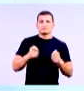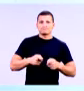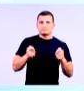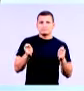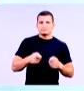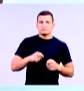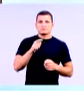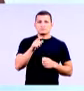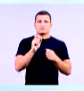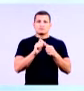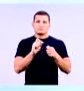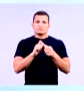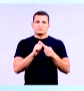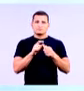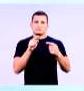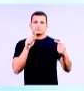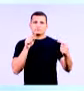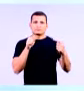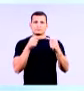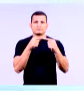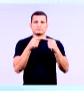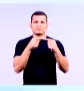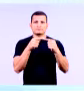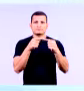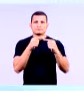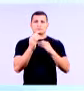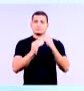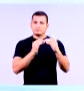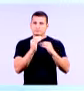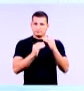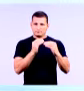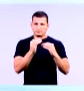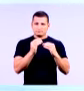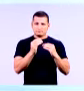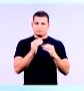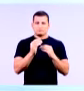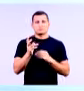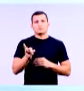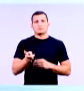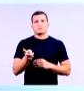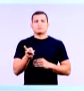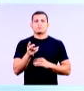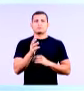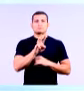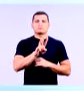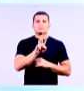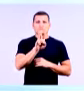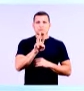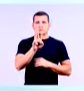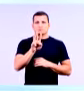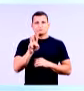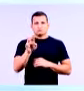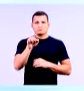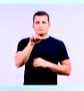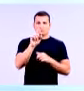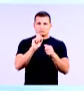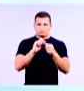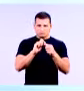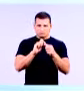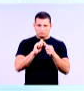fazer conexão com esse banco que você projetou. Da mesma forma, um site, você vai fazer um site, né, para a